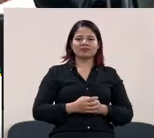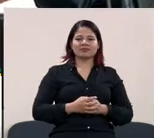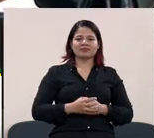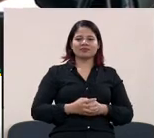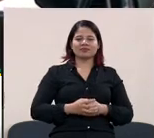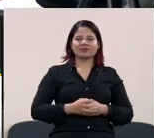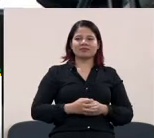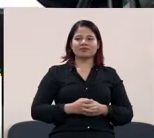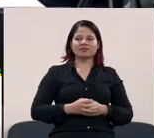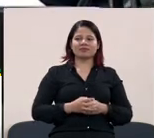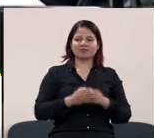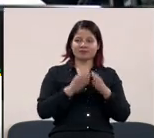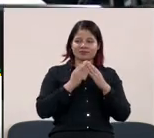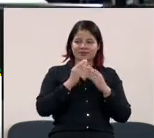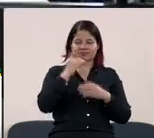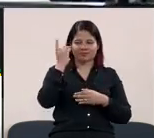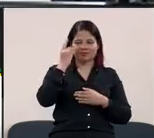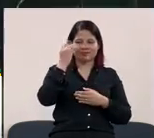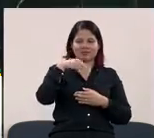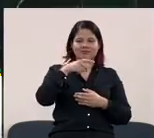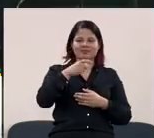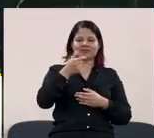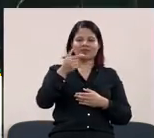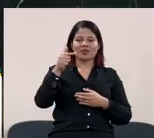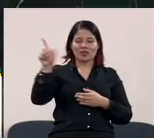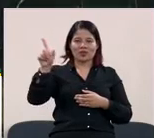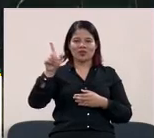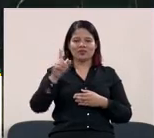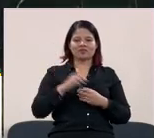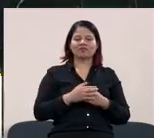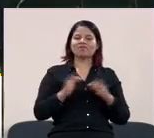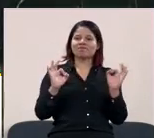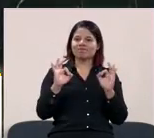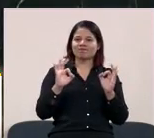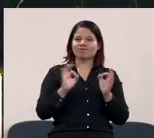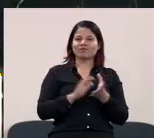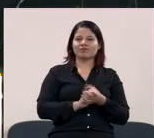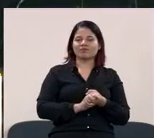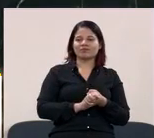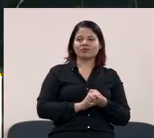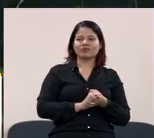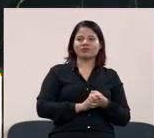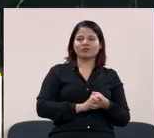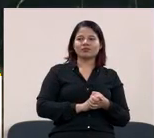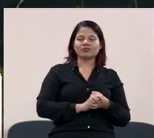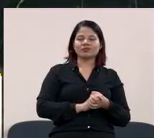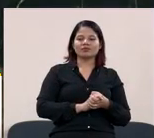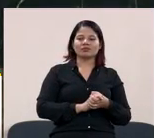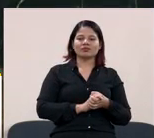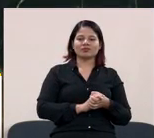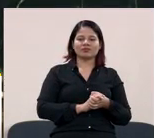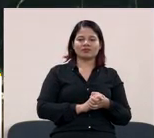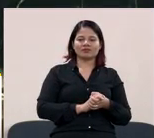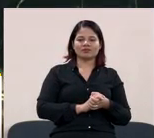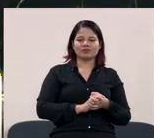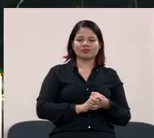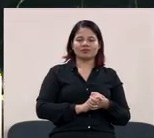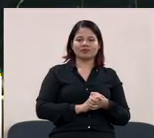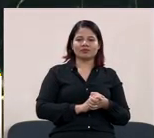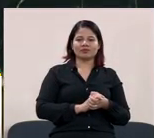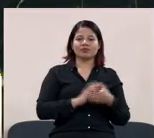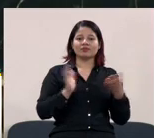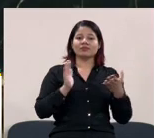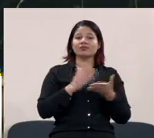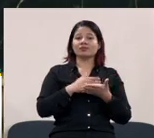Peço ao deputado Oliveira Santos, chamo o próximo orador escrito. Não há mais orador escrito no grande expediente, senhor presidente. Não havendo mais orador escrito no